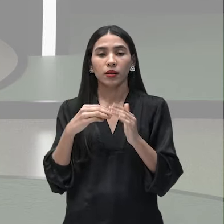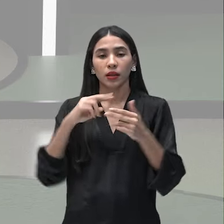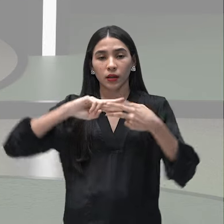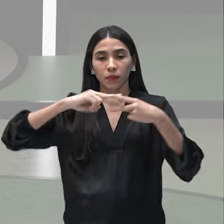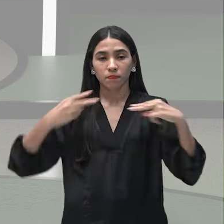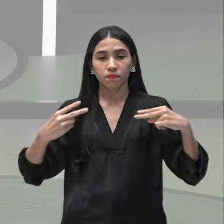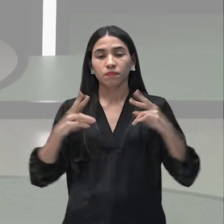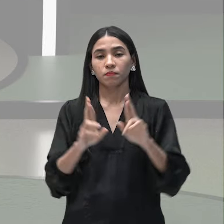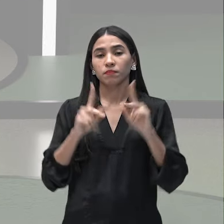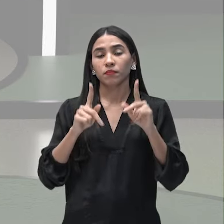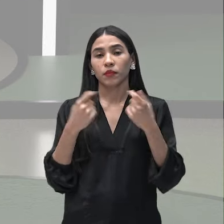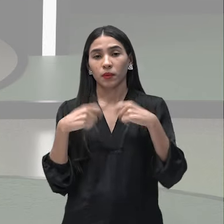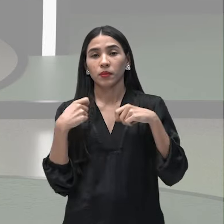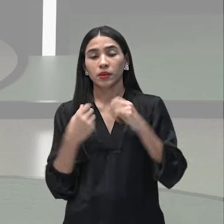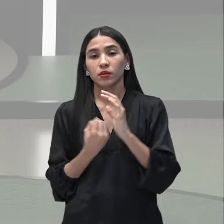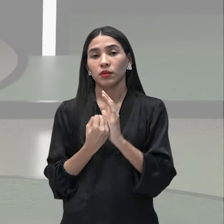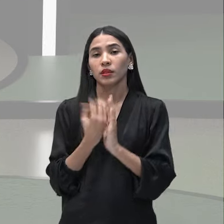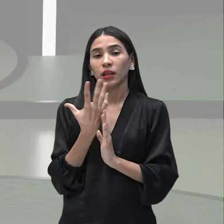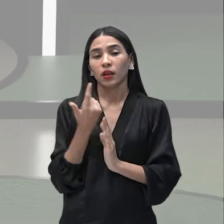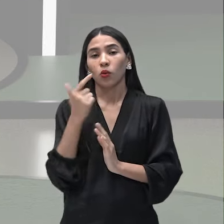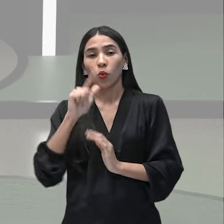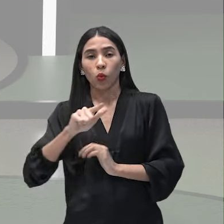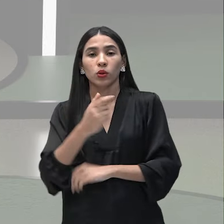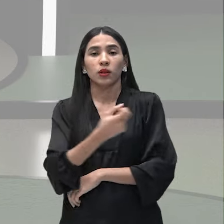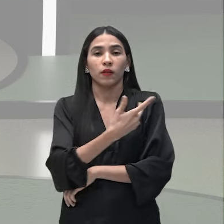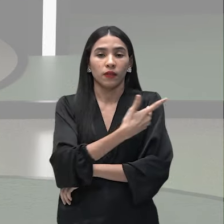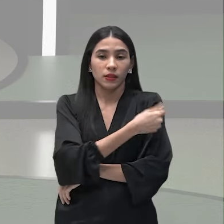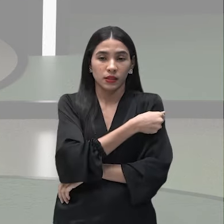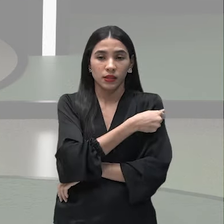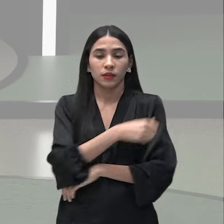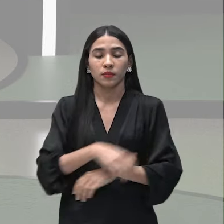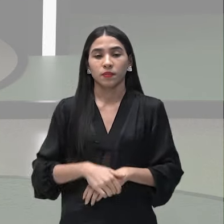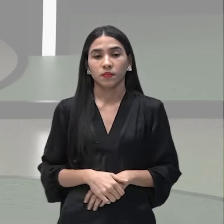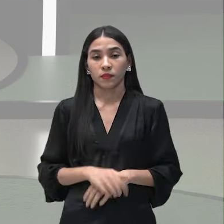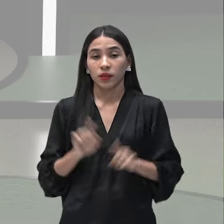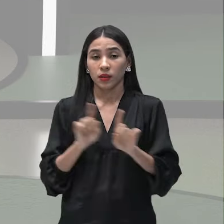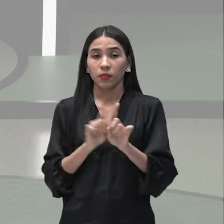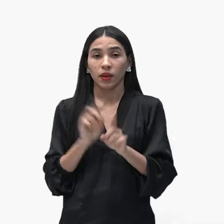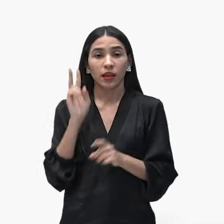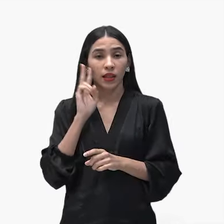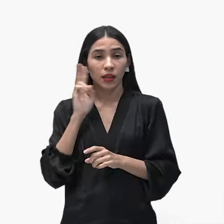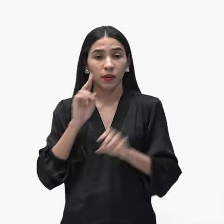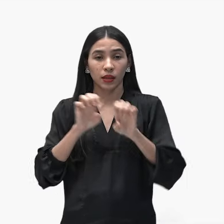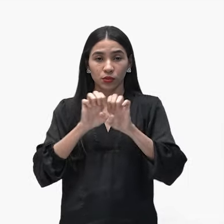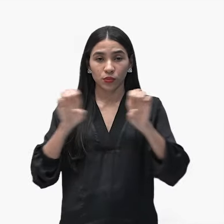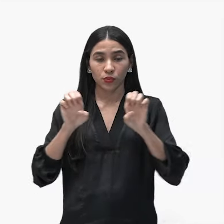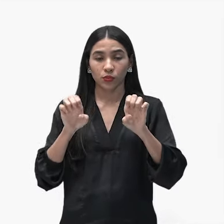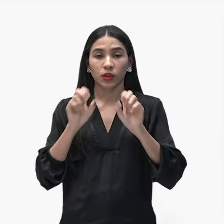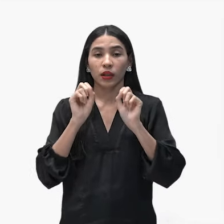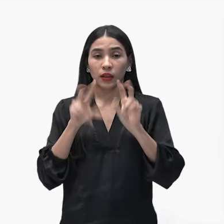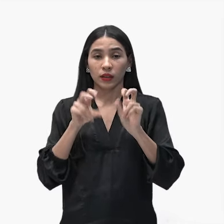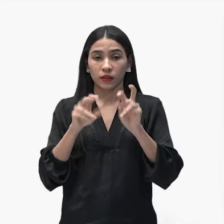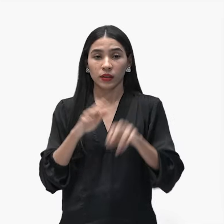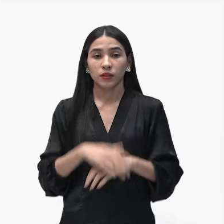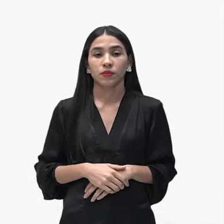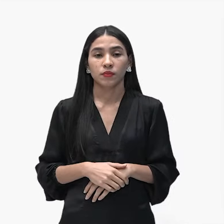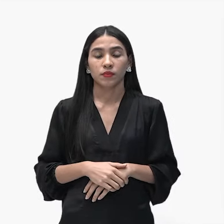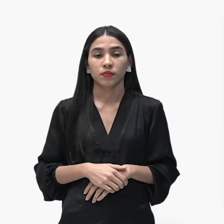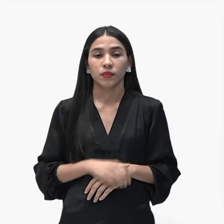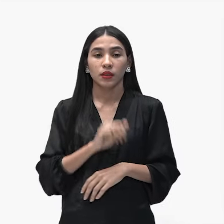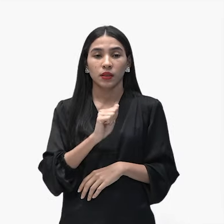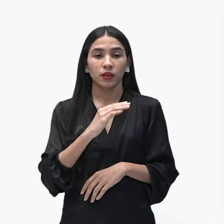e aí é necessário criar uma nova vacina também. E aí, né, vamos relembrar essa estrutura dos vírus. Ele vai apresentar